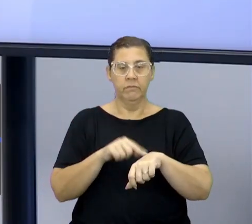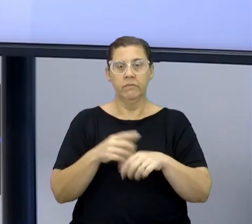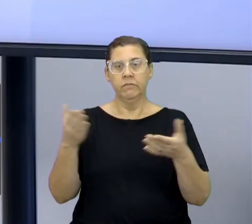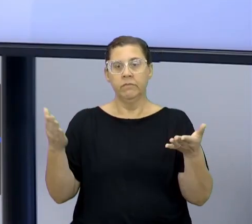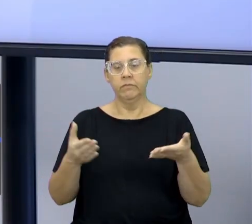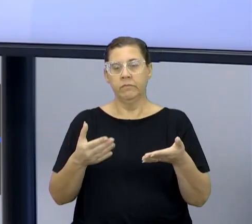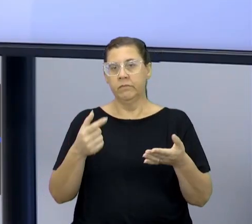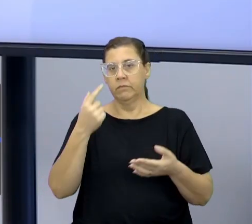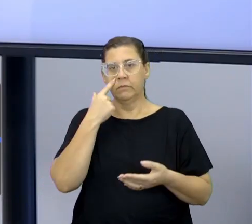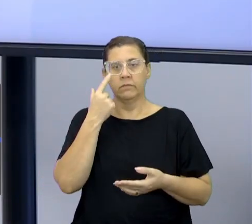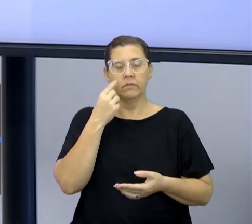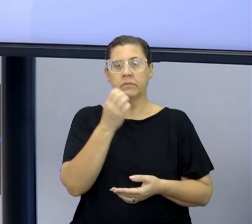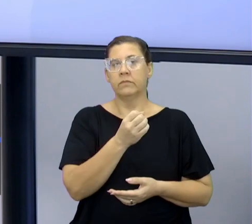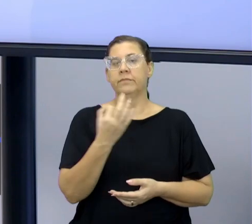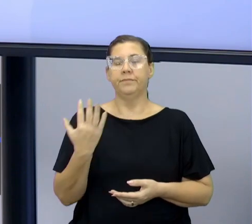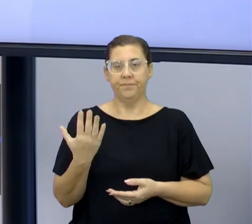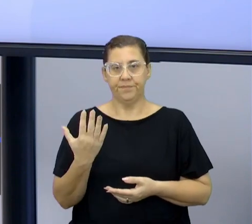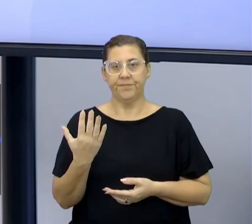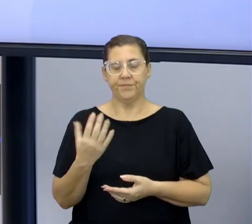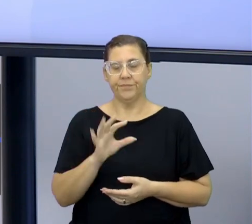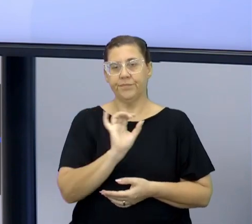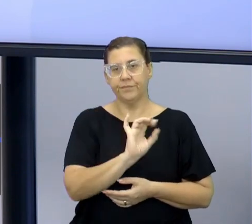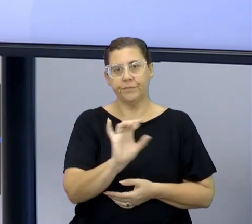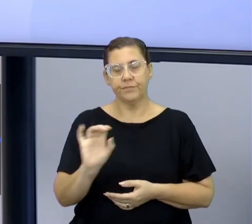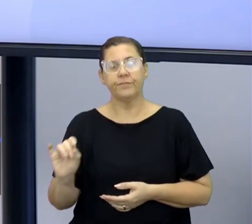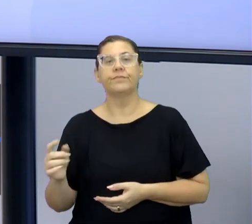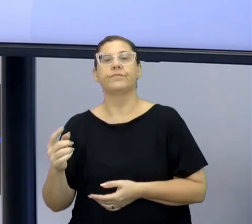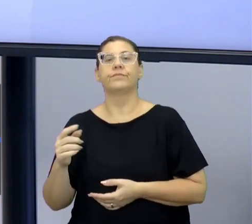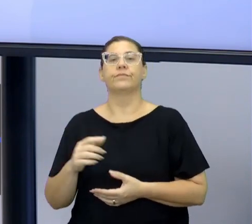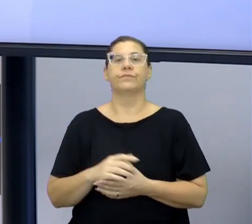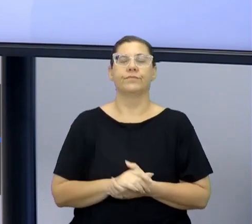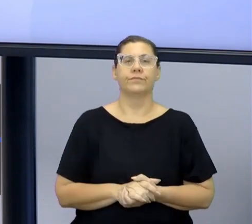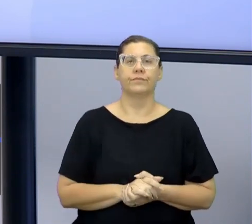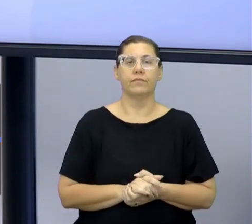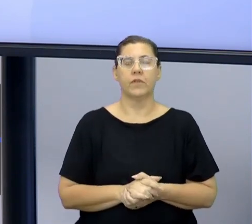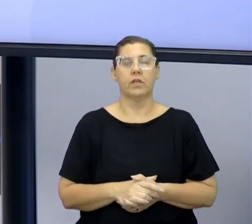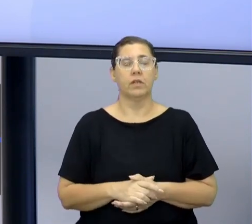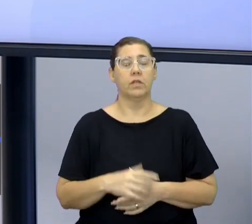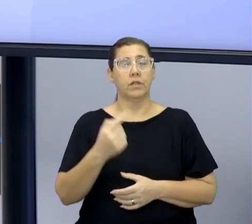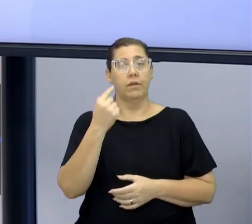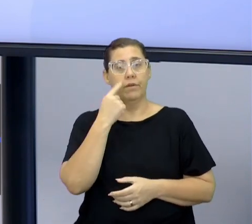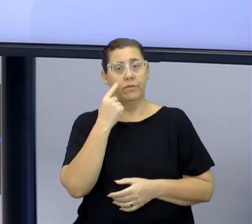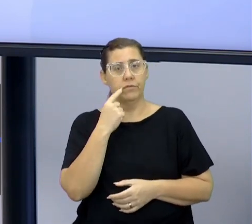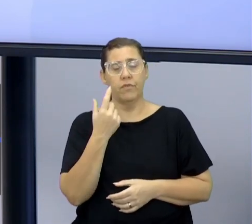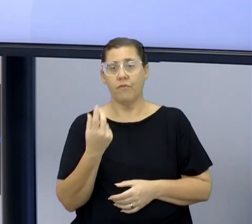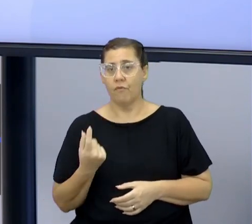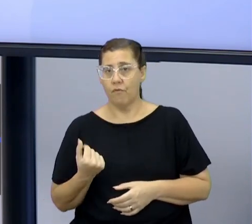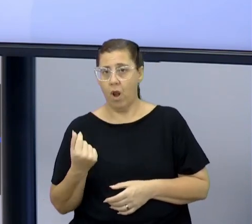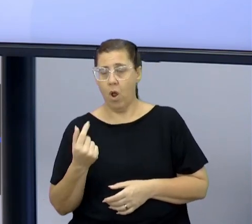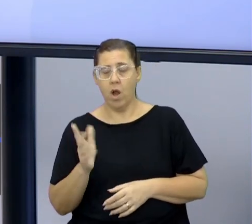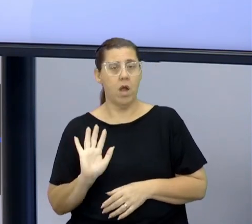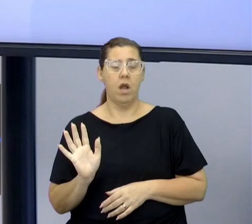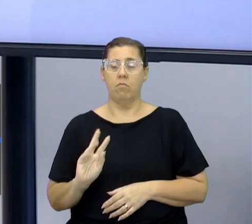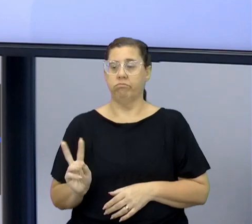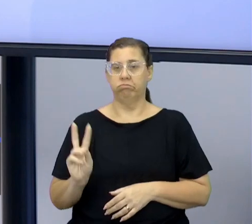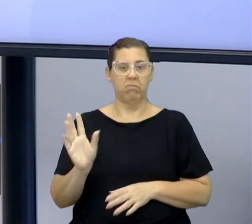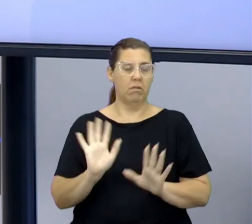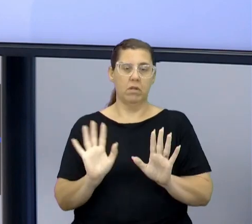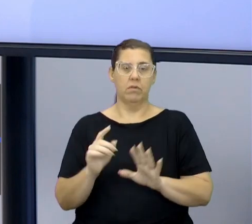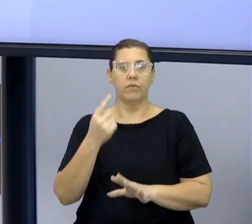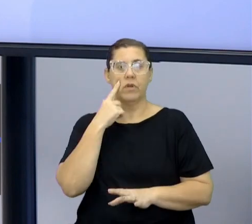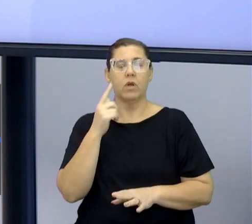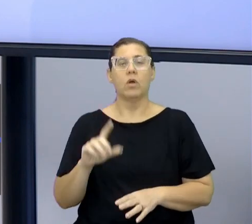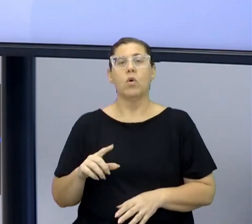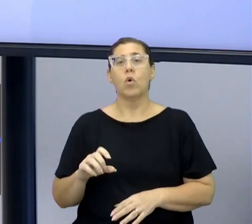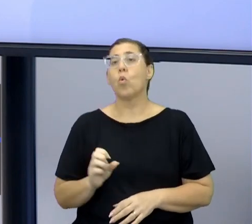o quanto cada um, quanto vale cada projeto. A gente não está vendo os valores, por enquanto. A gente está vendo quanto que